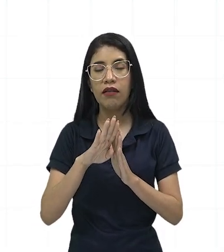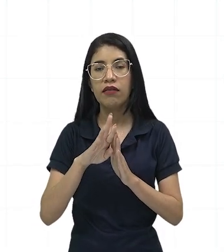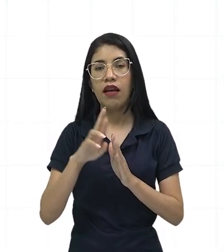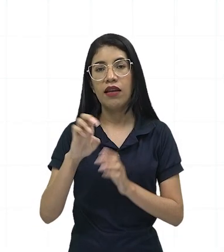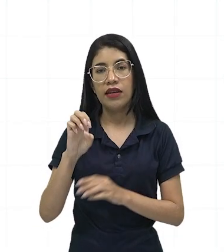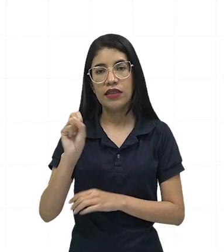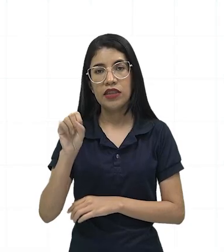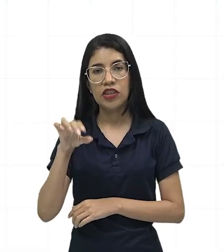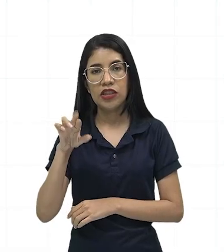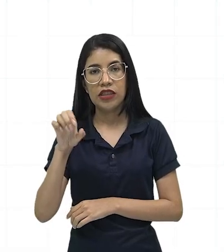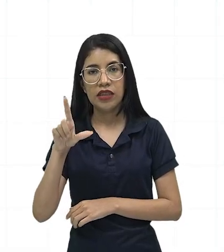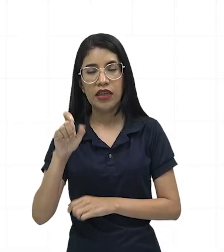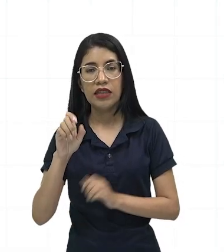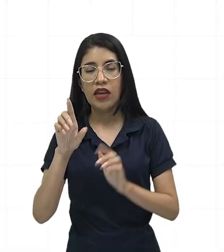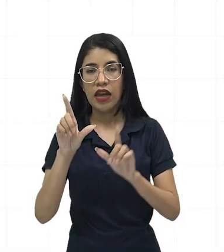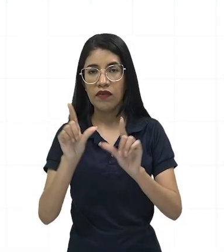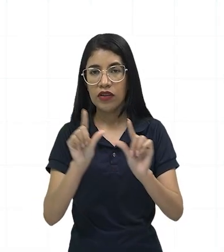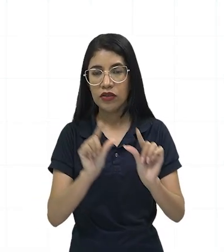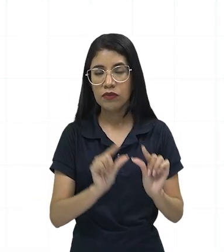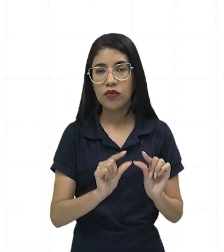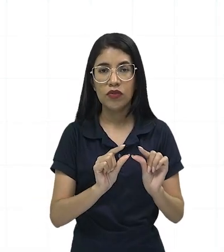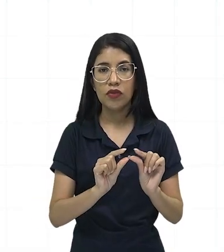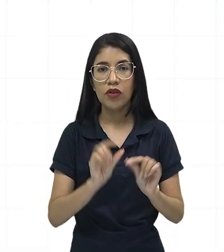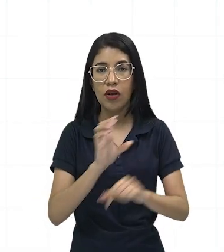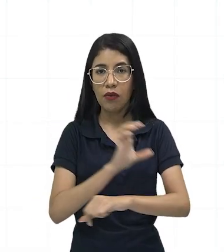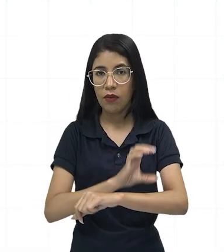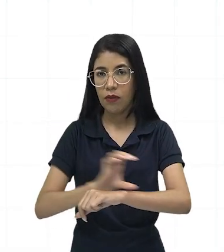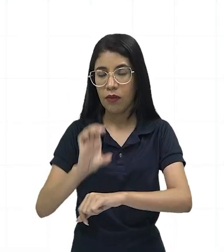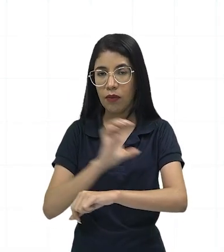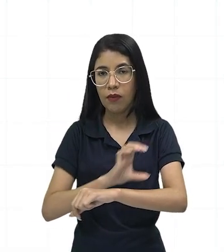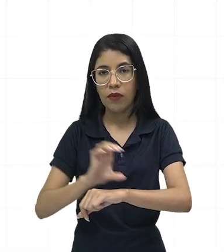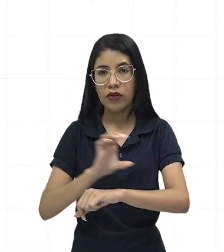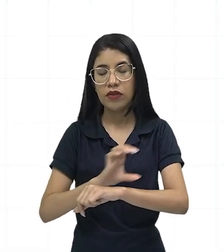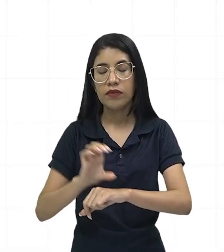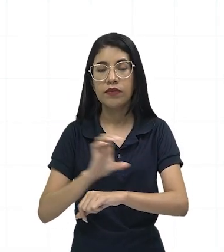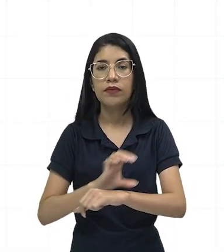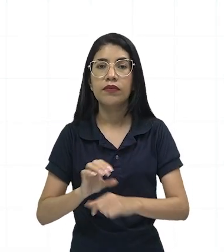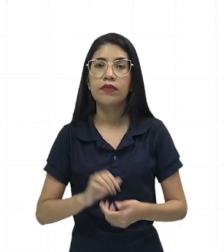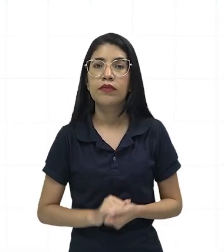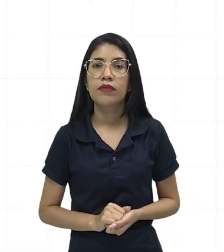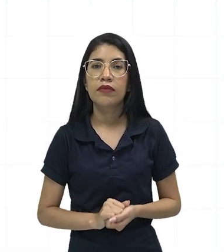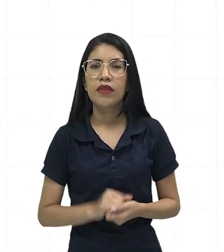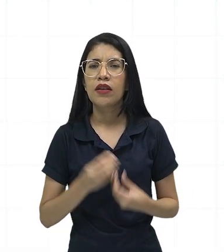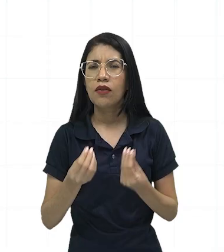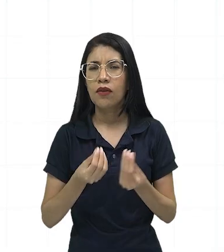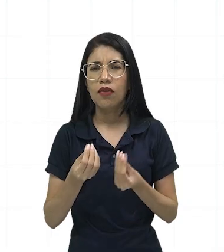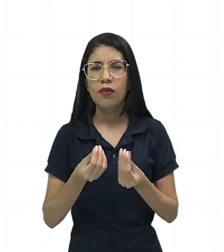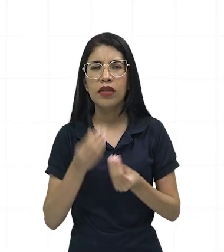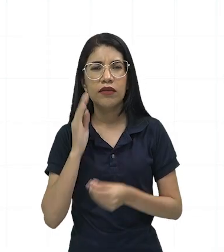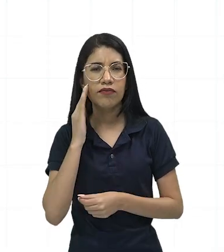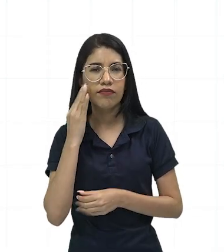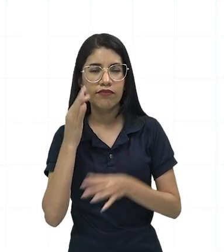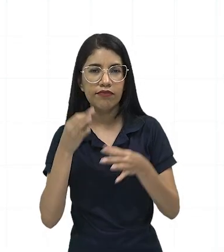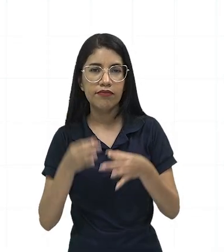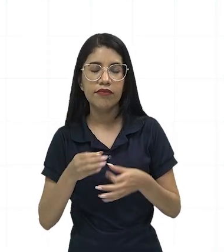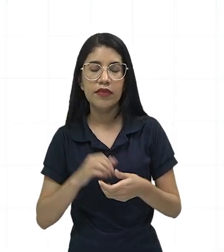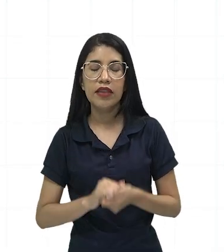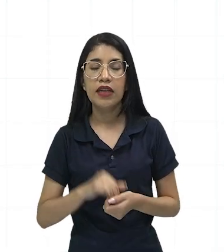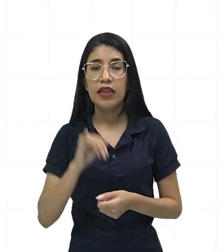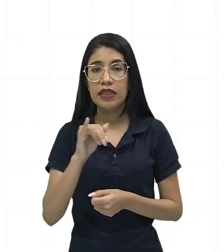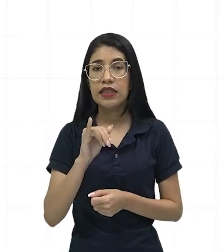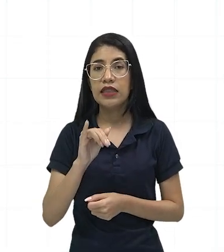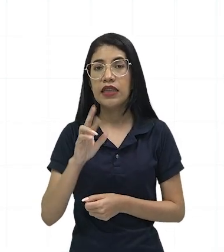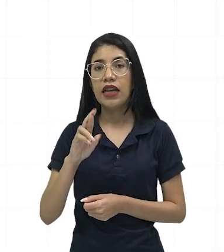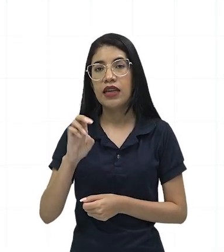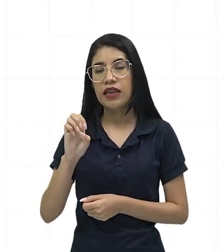a corrente elétrica a atravessá-lo, tá? Então vamos aí entender melhor. Quanto maior é a resistência